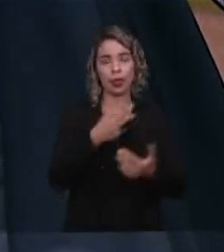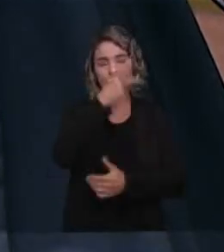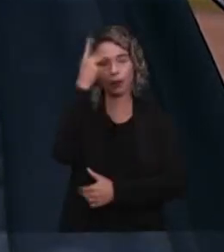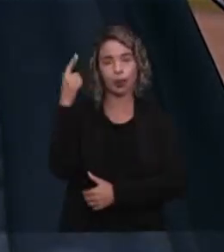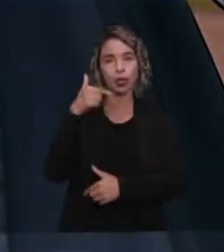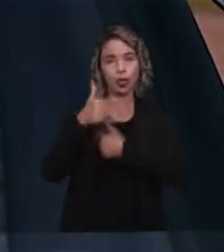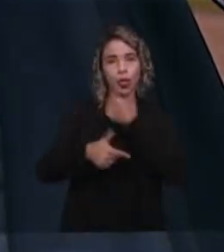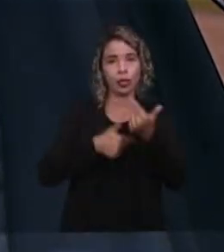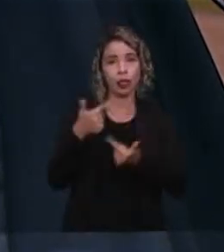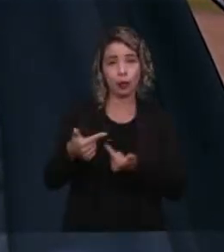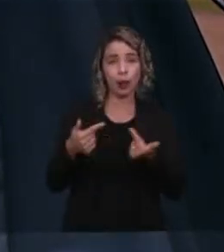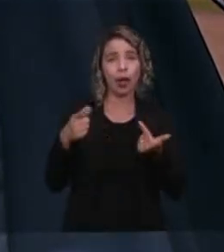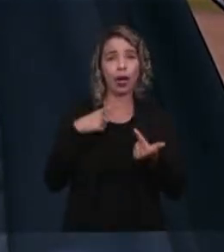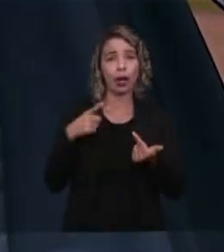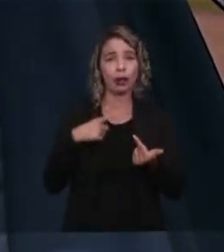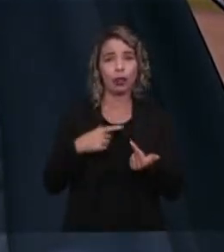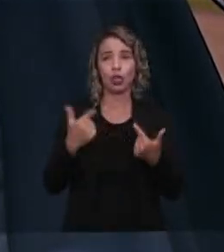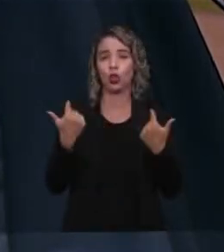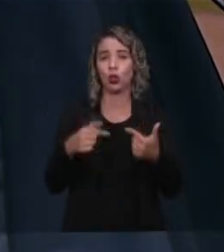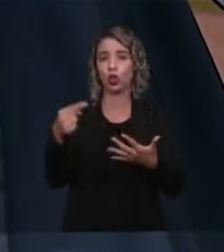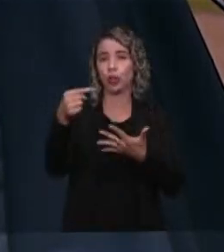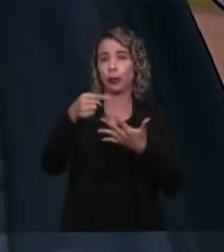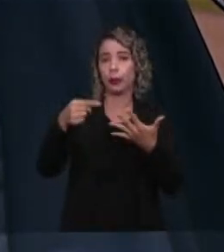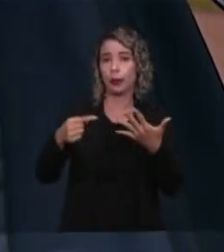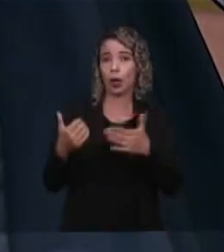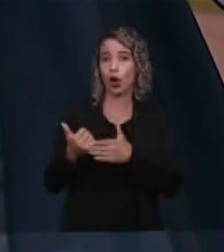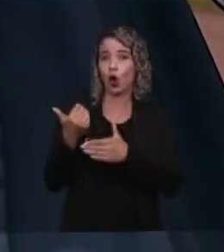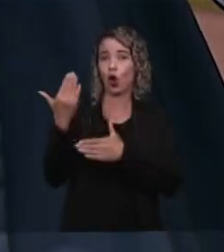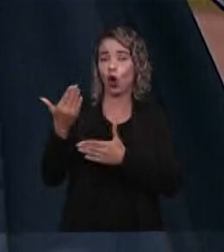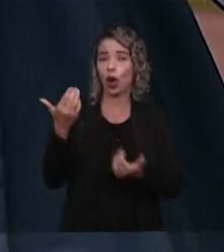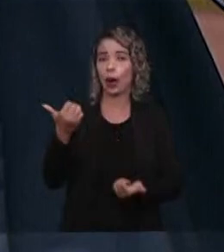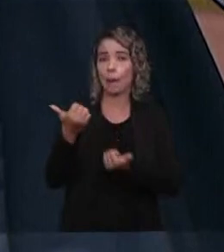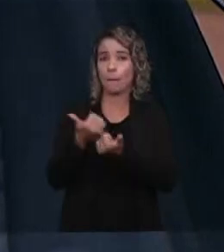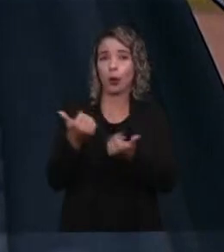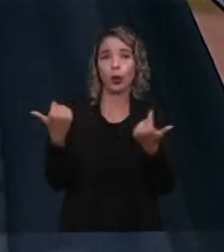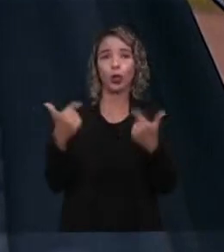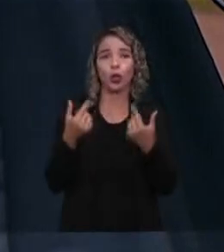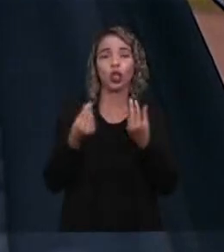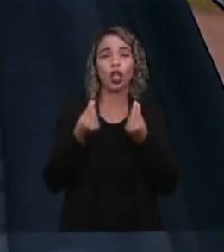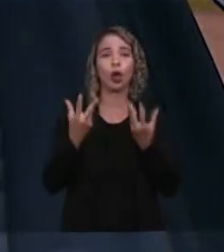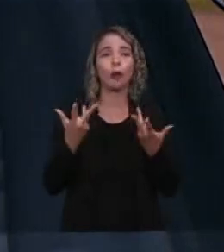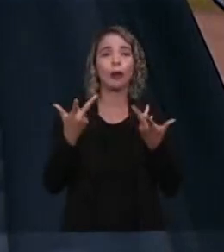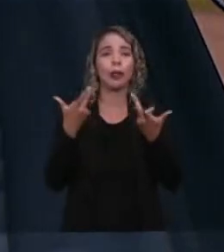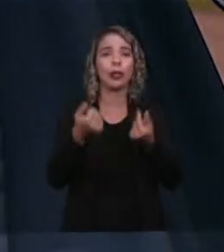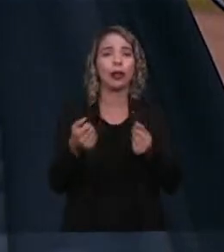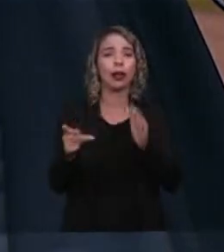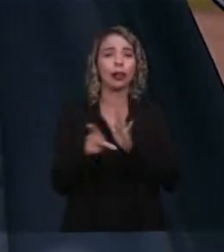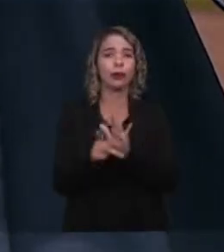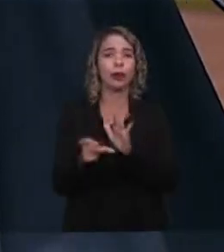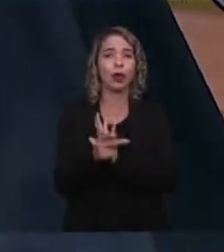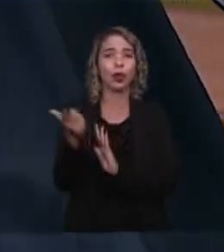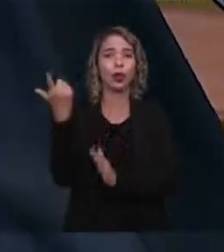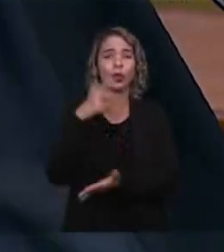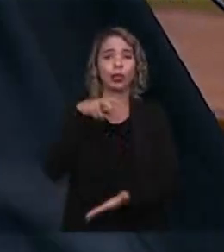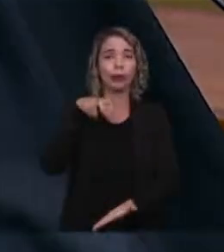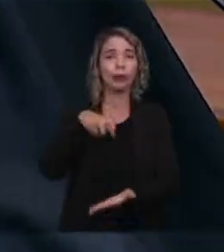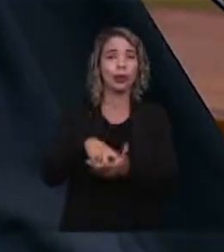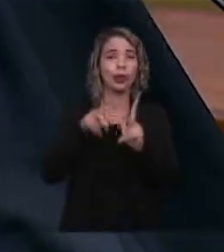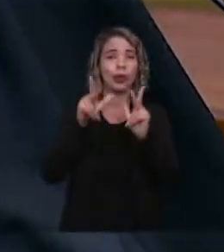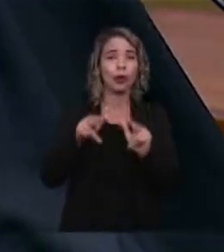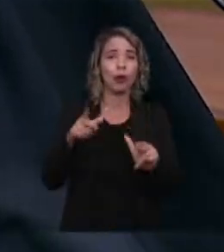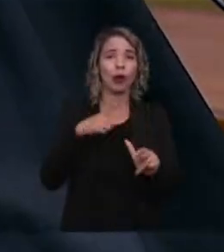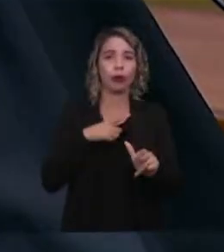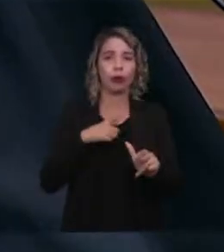colaboradores, desacompanhadas de razoáveis elementos externos de corroboração, não possuía aptidão para fundamentar uma condenação, conforme